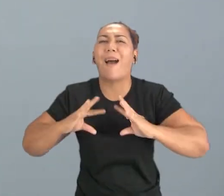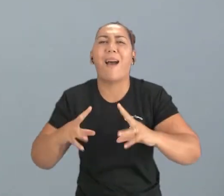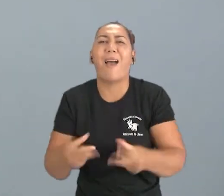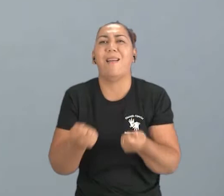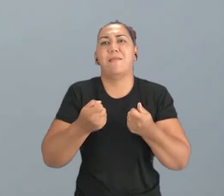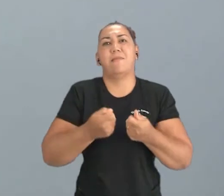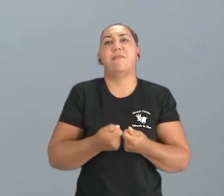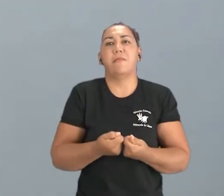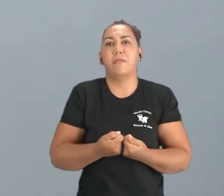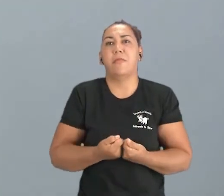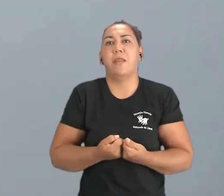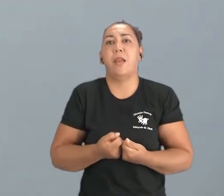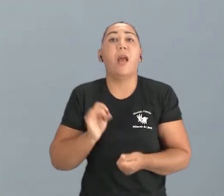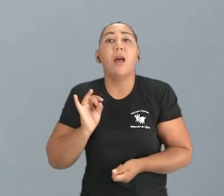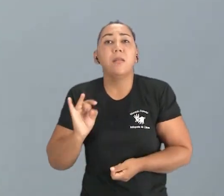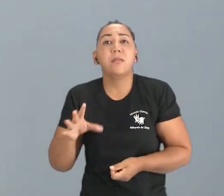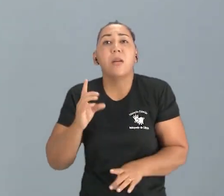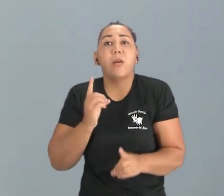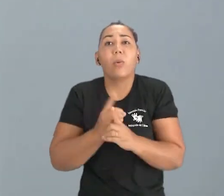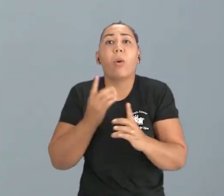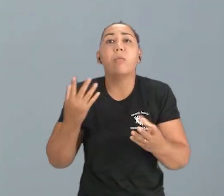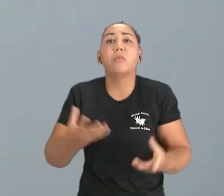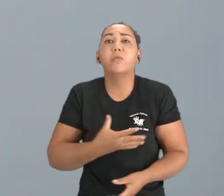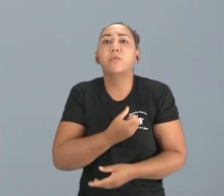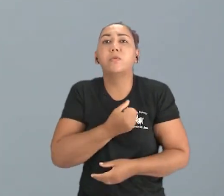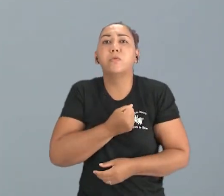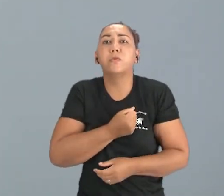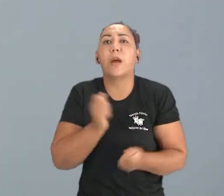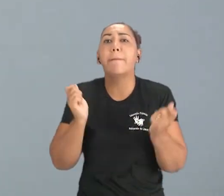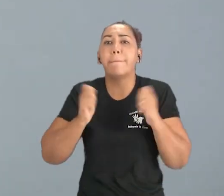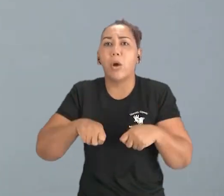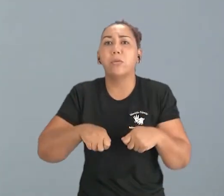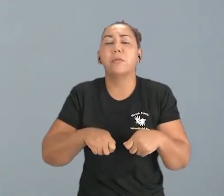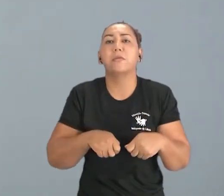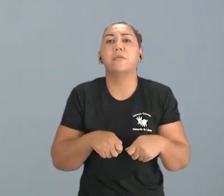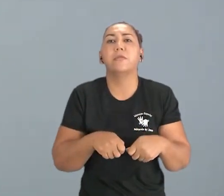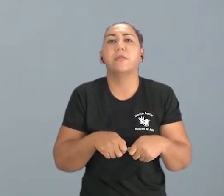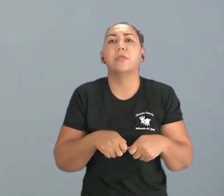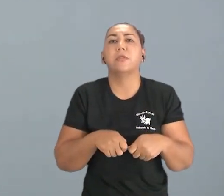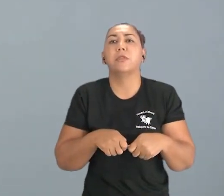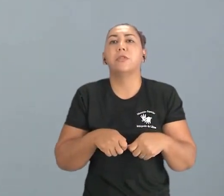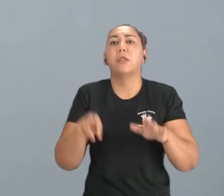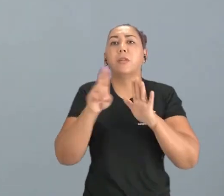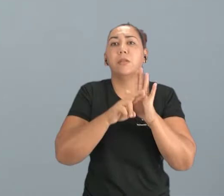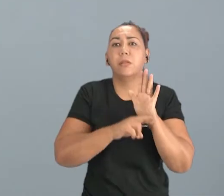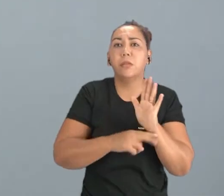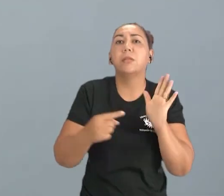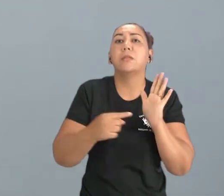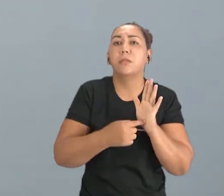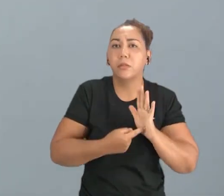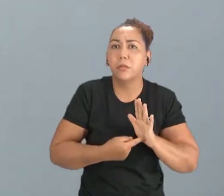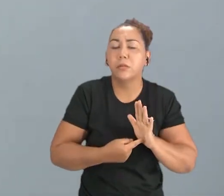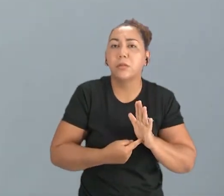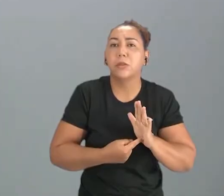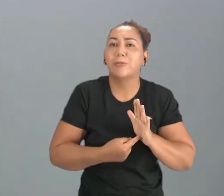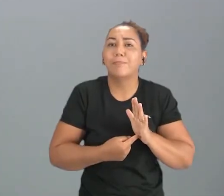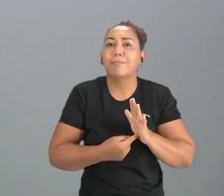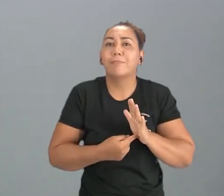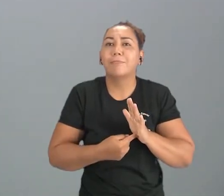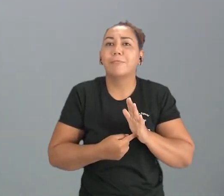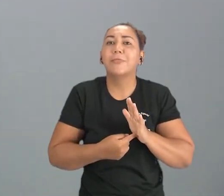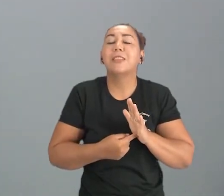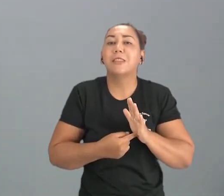tem. Basta que você encontre essa numeração de opções. Então, o princípio multiplicativo, ele se torna